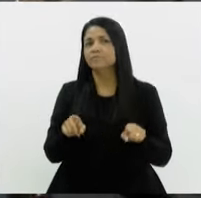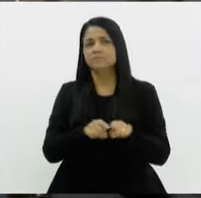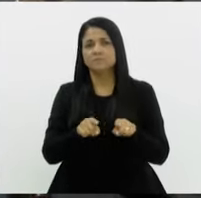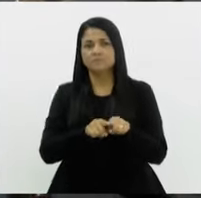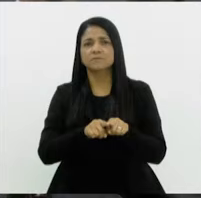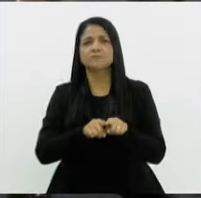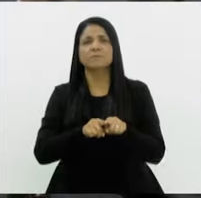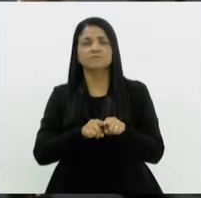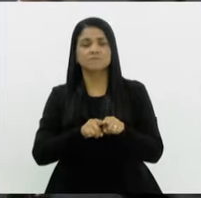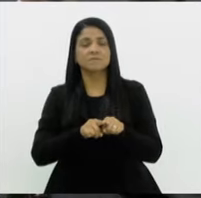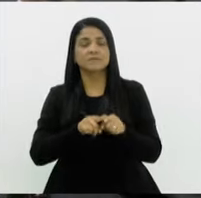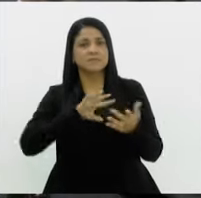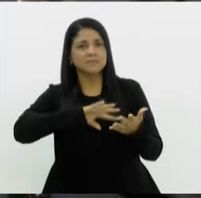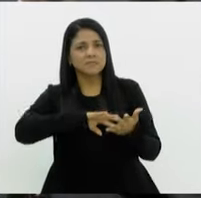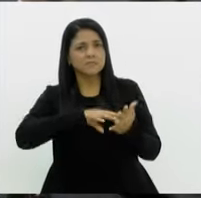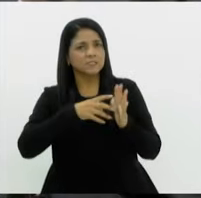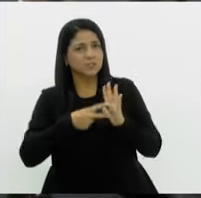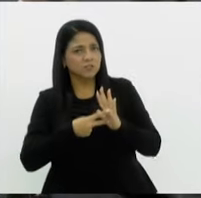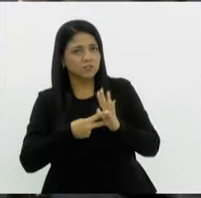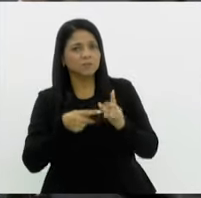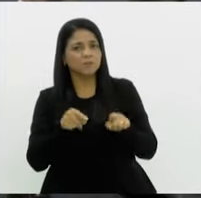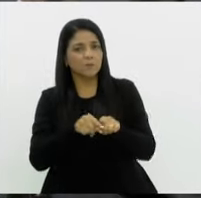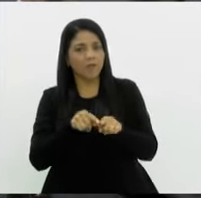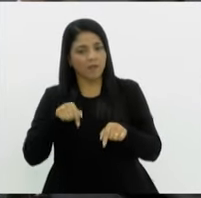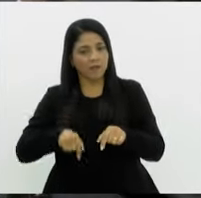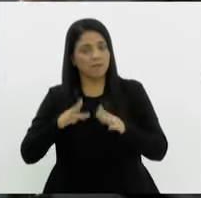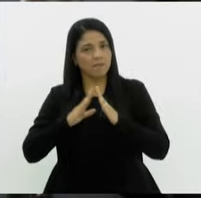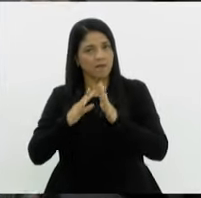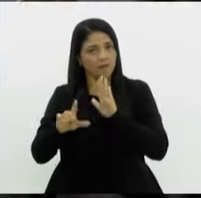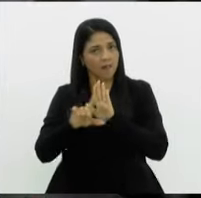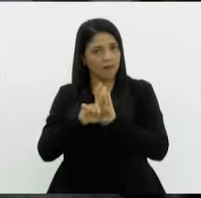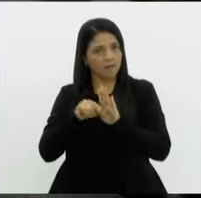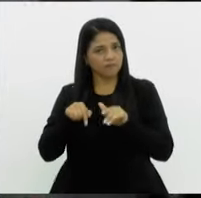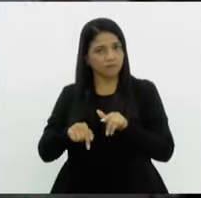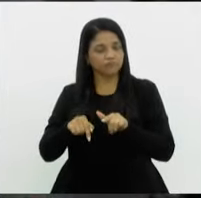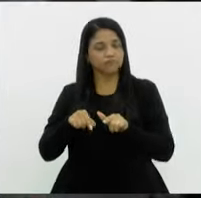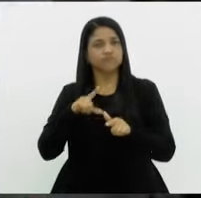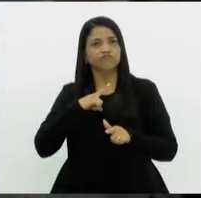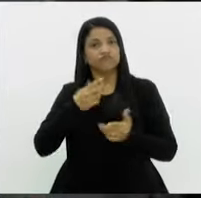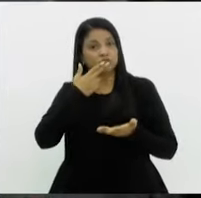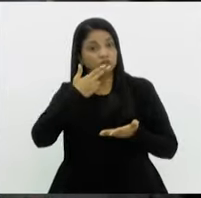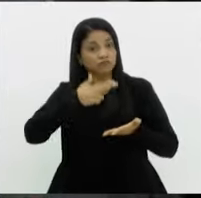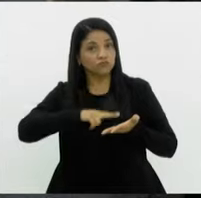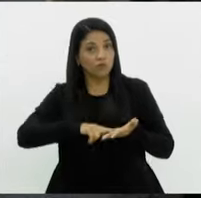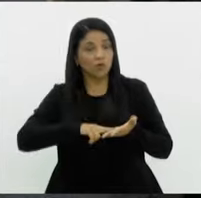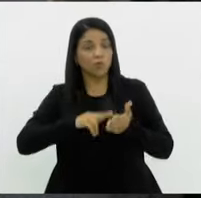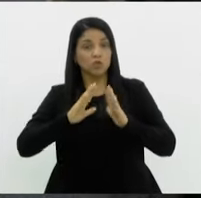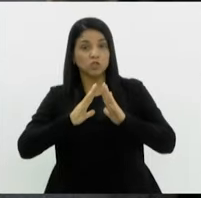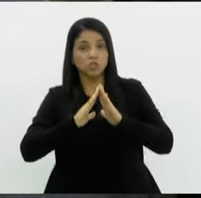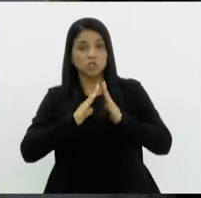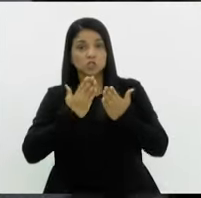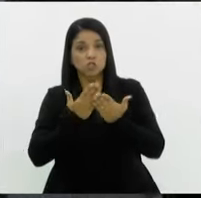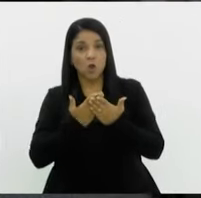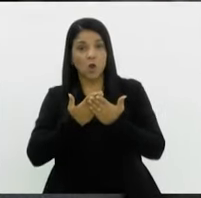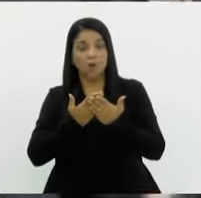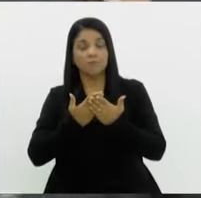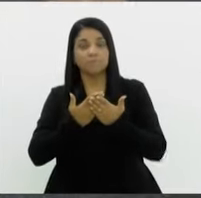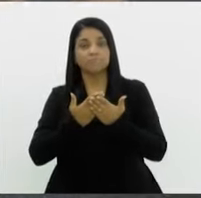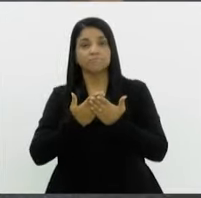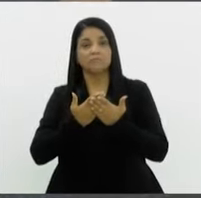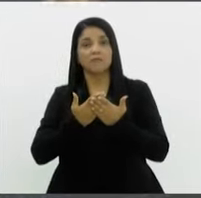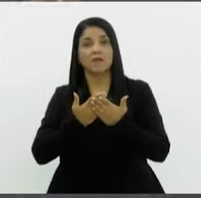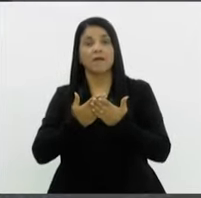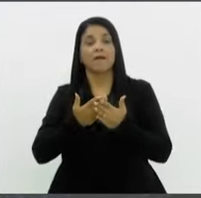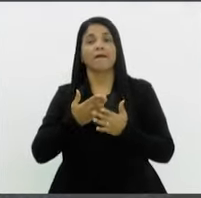também, dizer, senhor presidente, que está tramitando na casa um selo escola antirracista. Na última